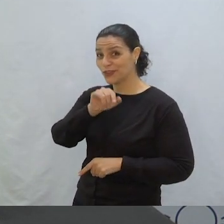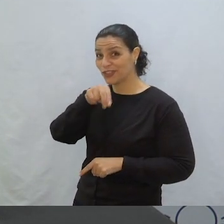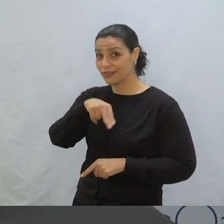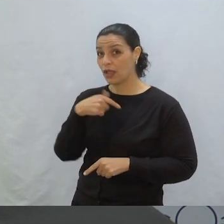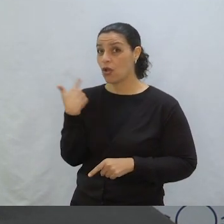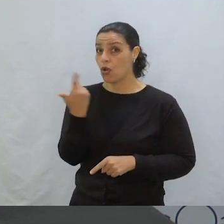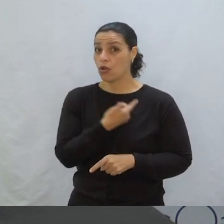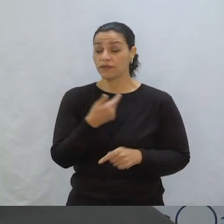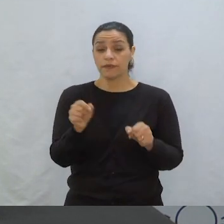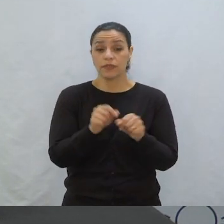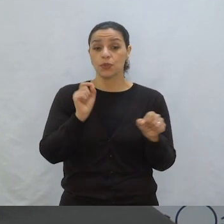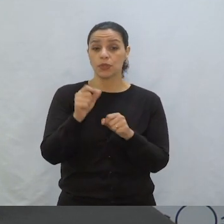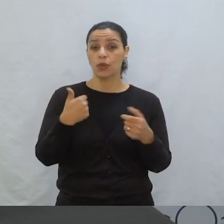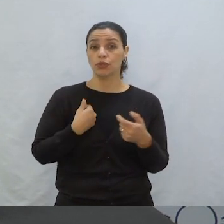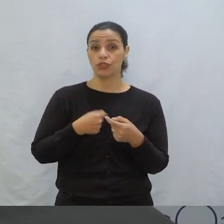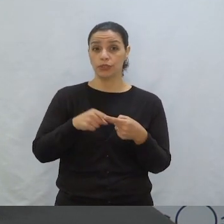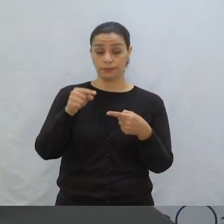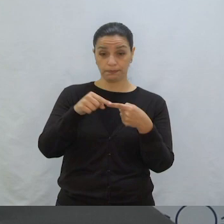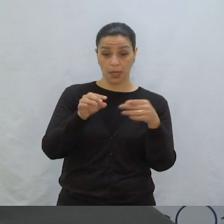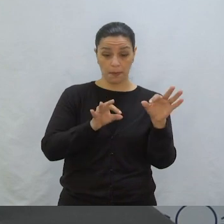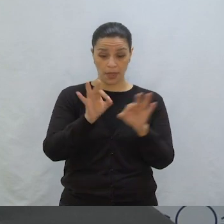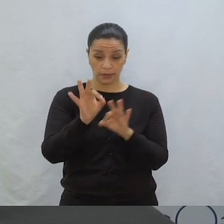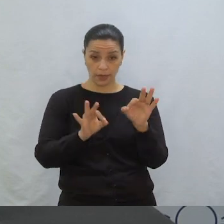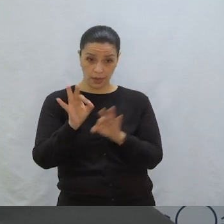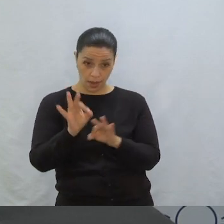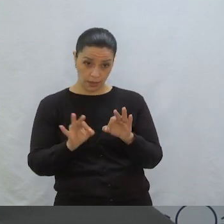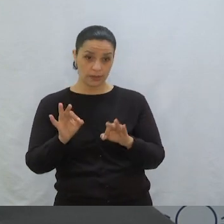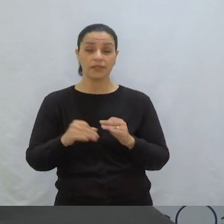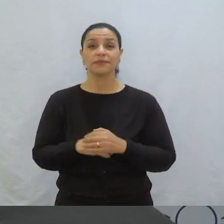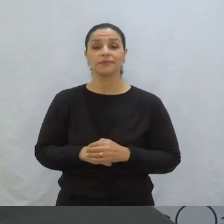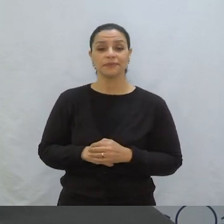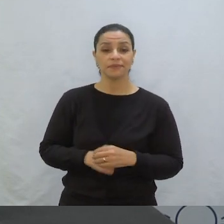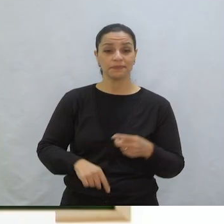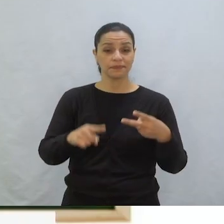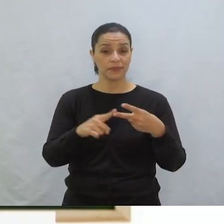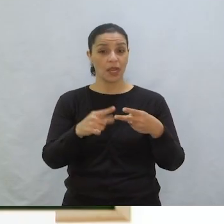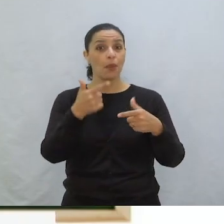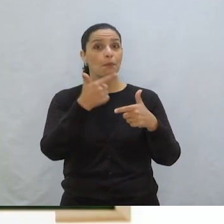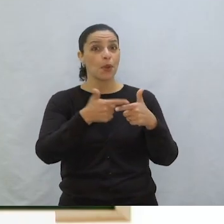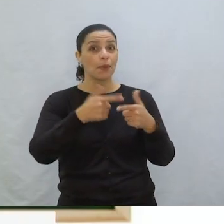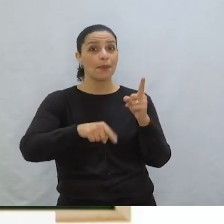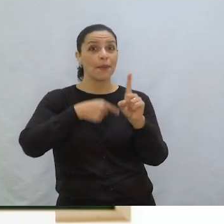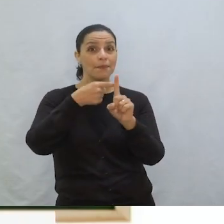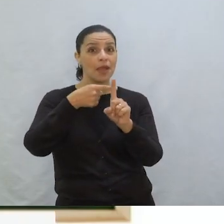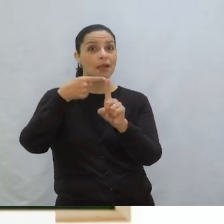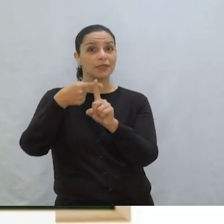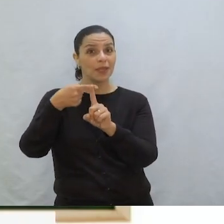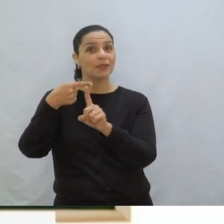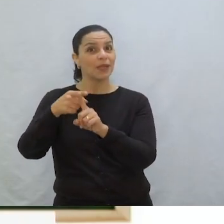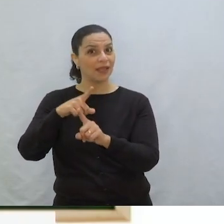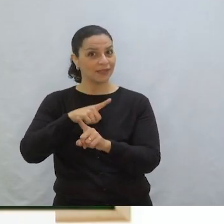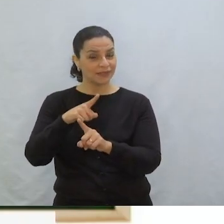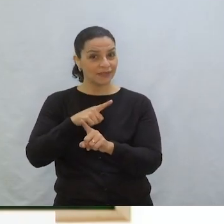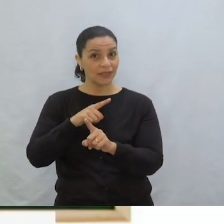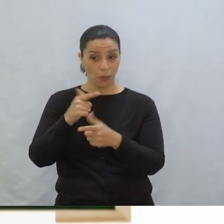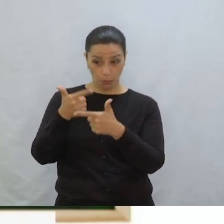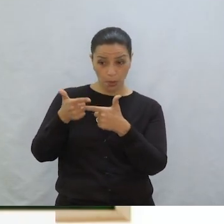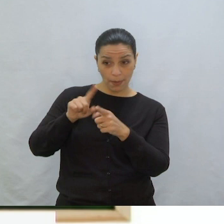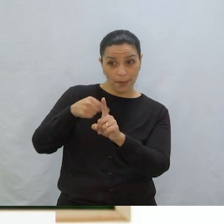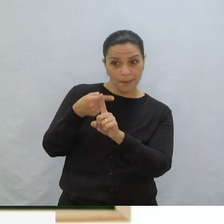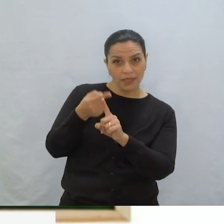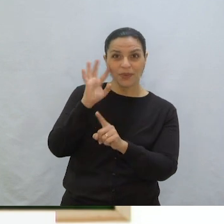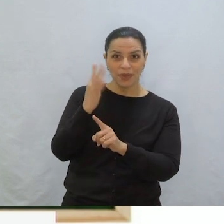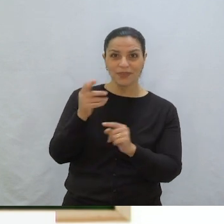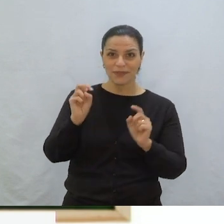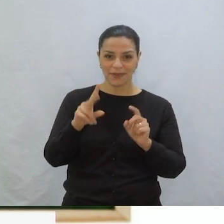gente vai fazer na nossa aula de hoje. Nós vamos organizar os nossos materiais. Problemas de adição. Hoje nós vamos resolver